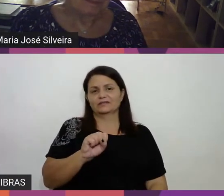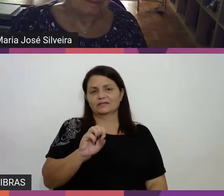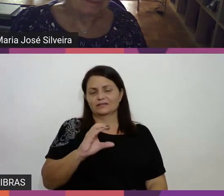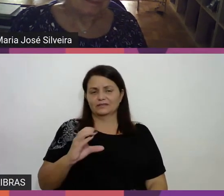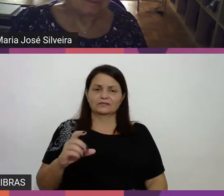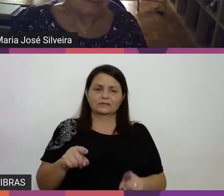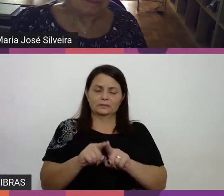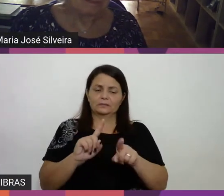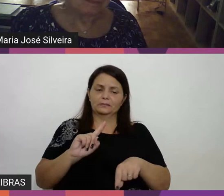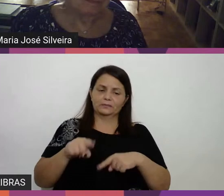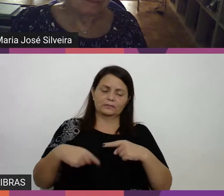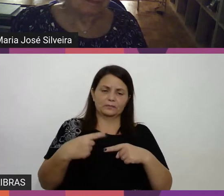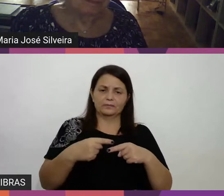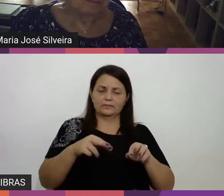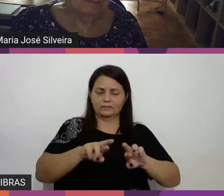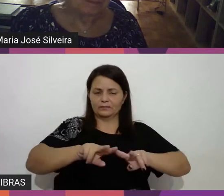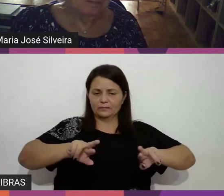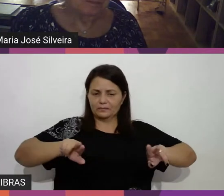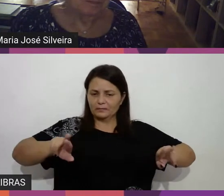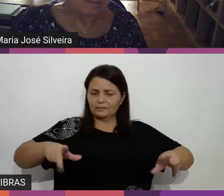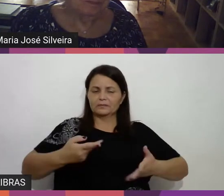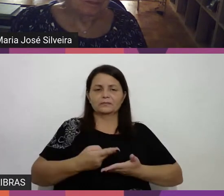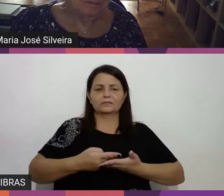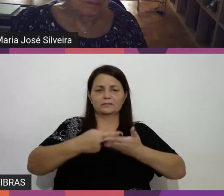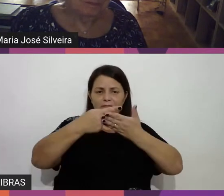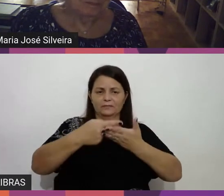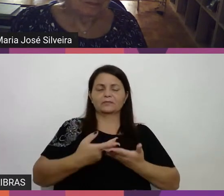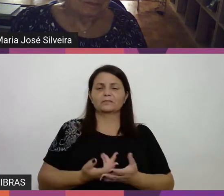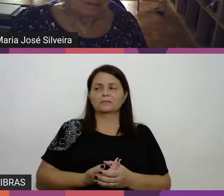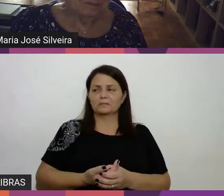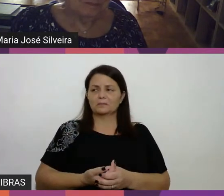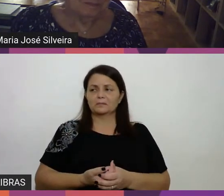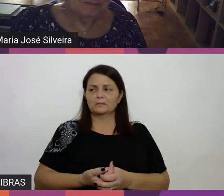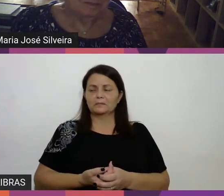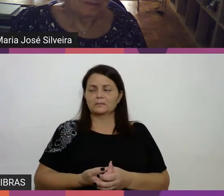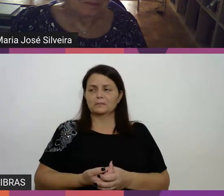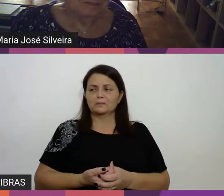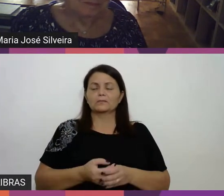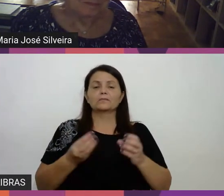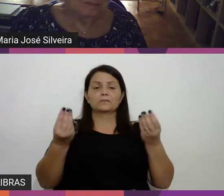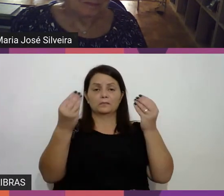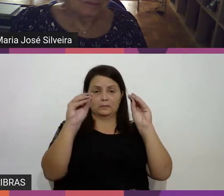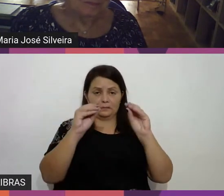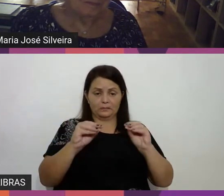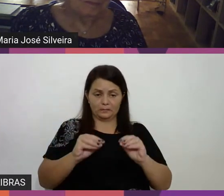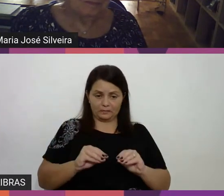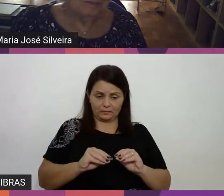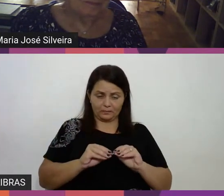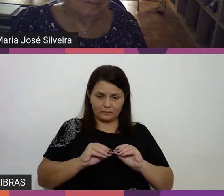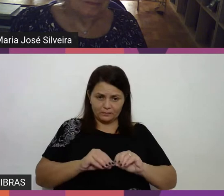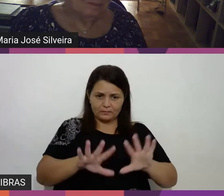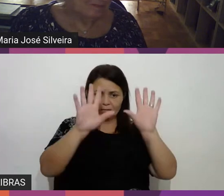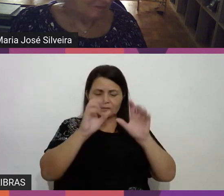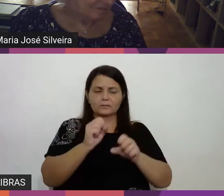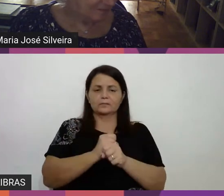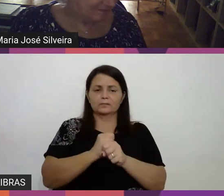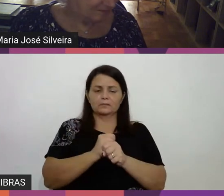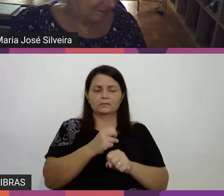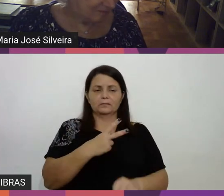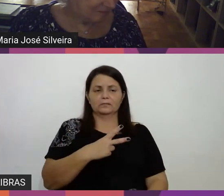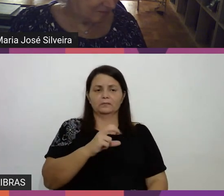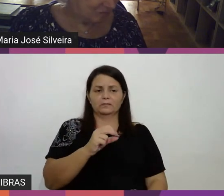seguido por outros prêmios pela desesterro e publicou no ano passado